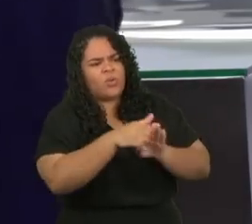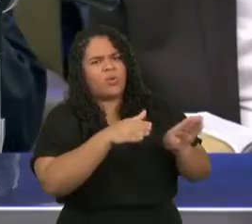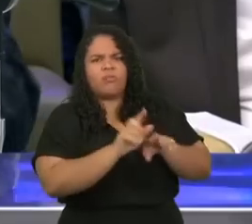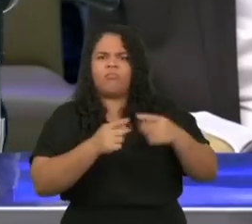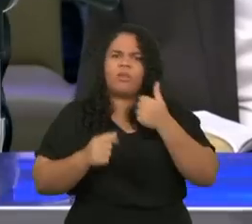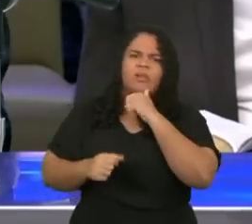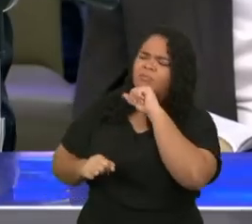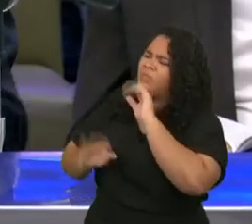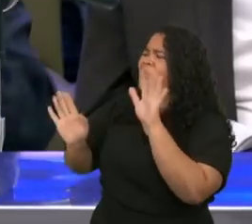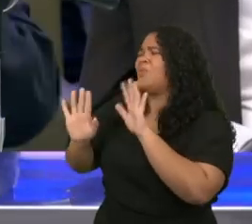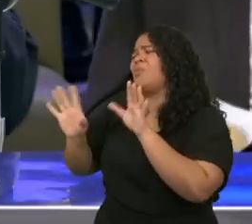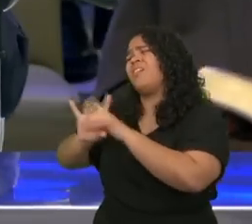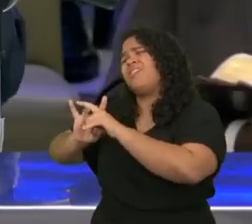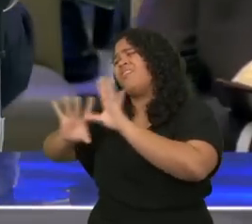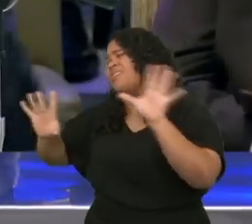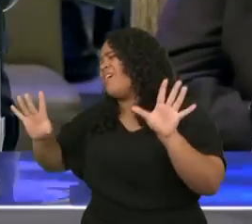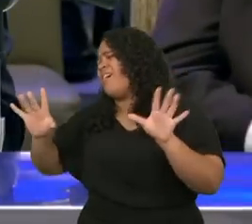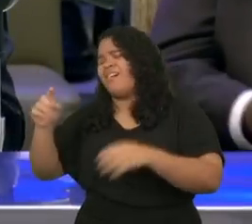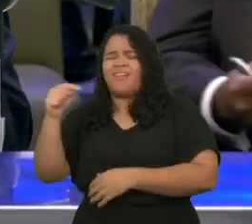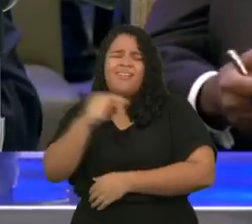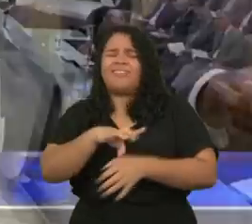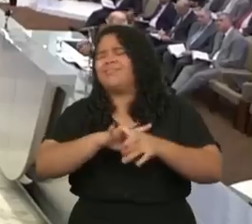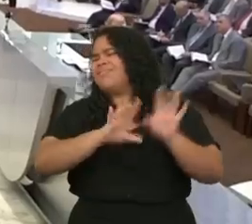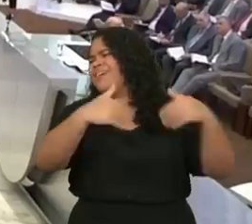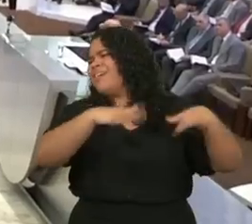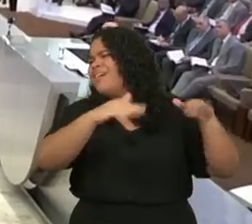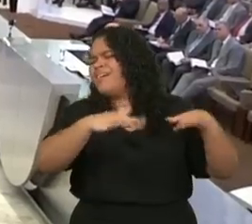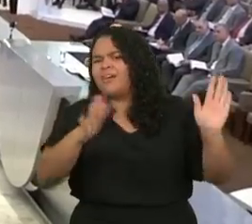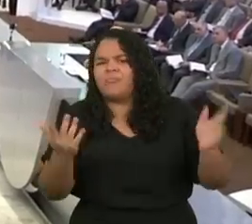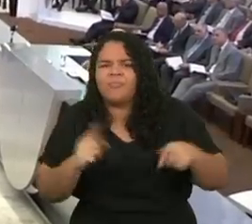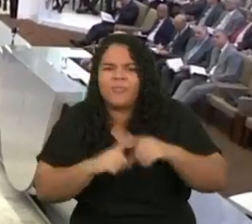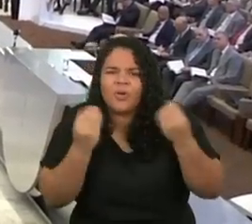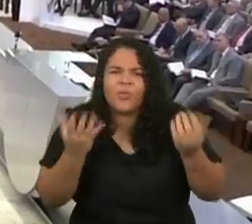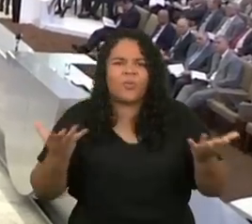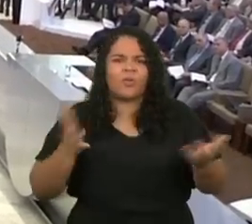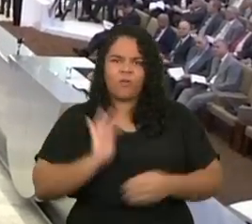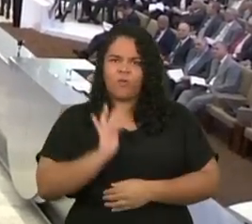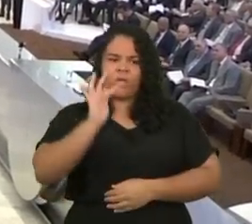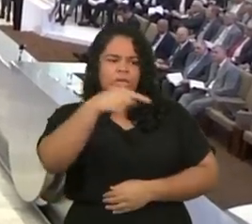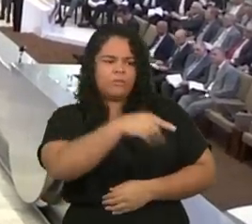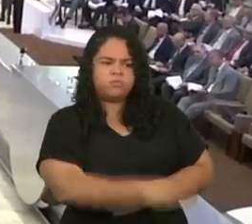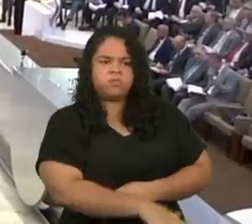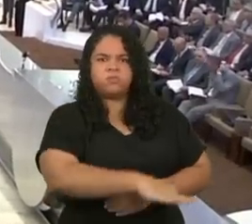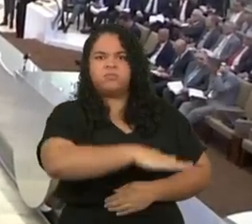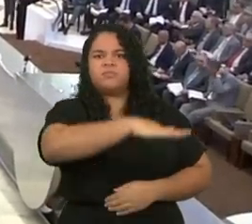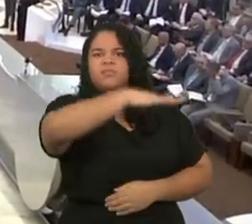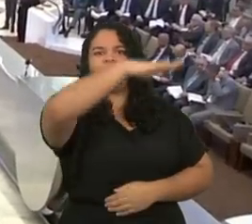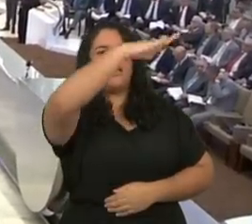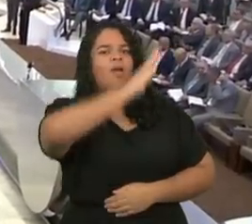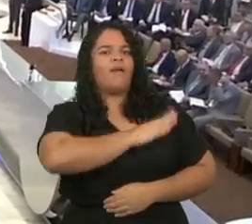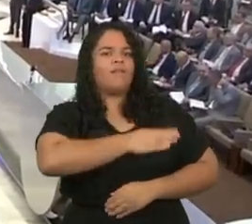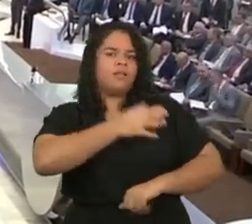vai crescer e vai endurecer o talo e validar tristeza ele vai dar angústia ele vai dar